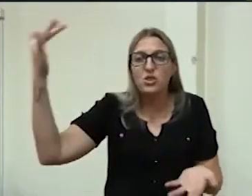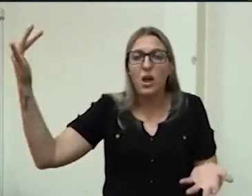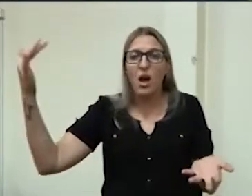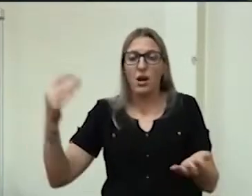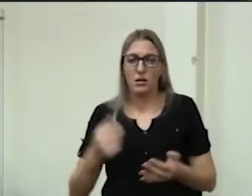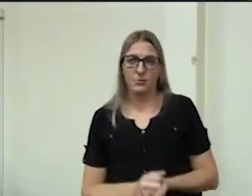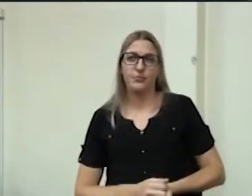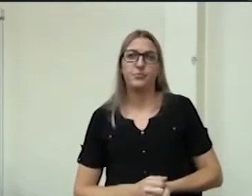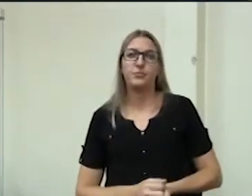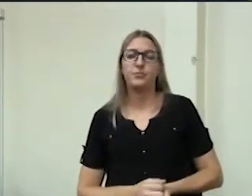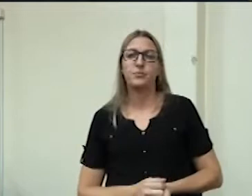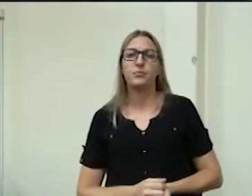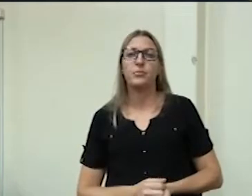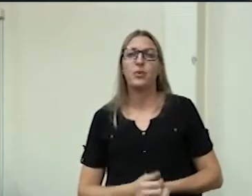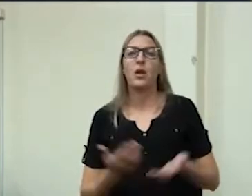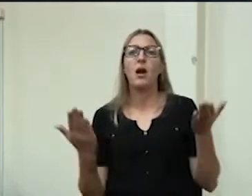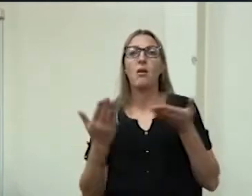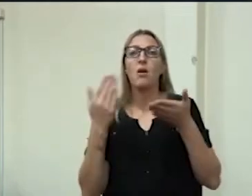Esse recurso todo,